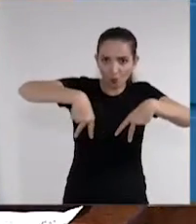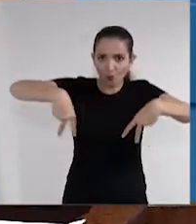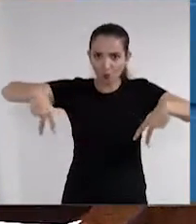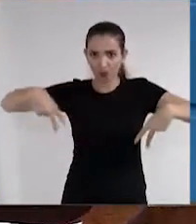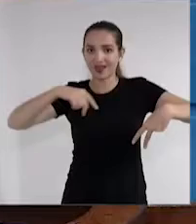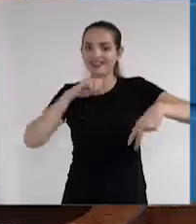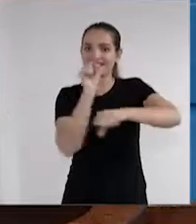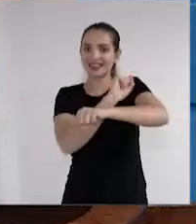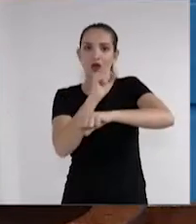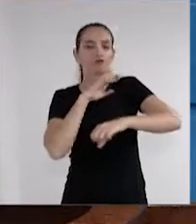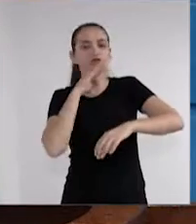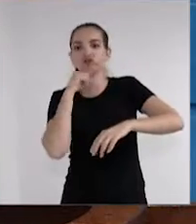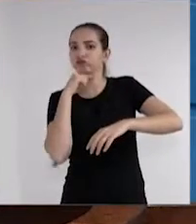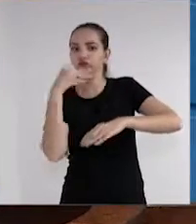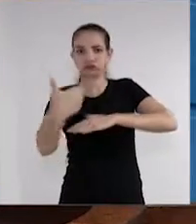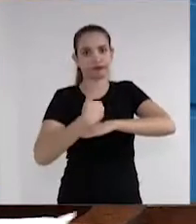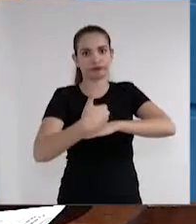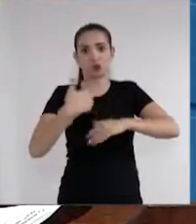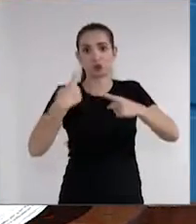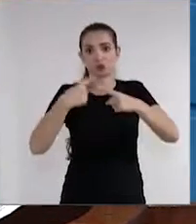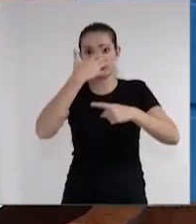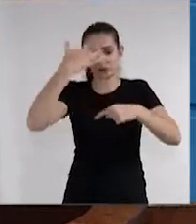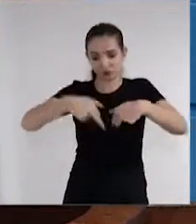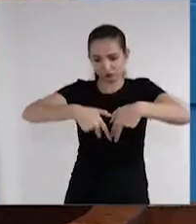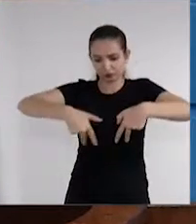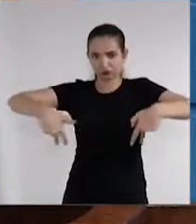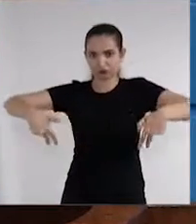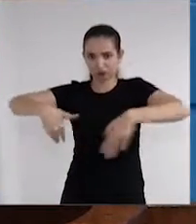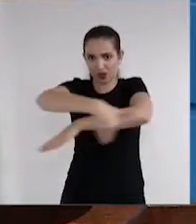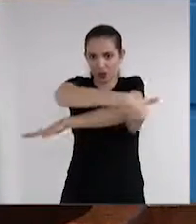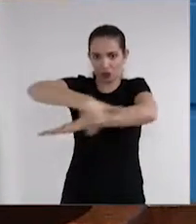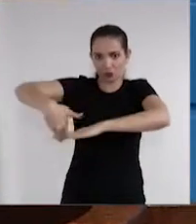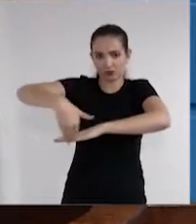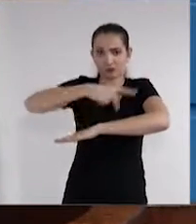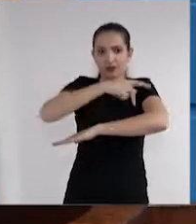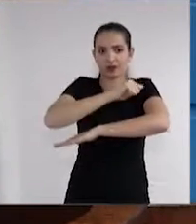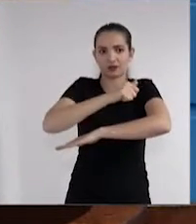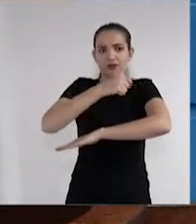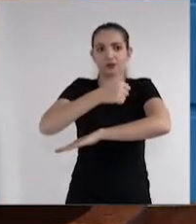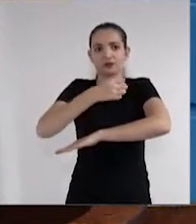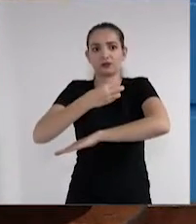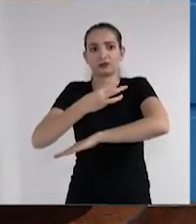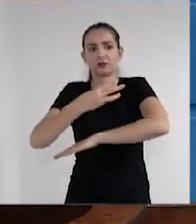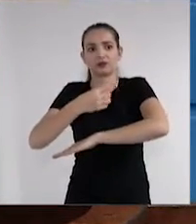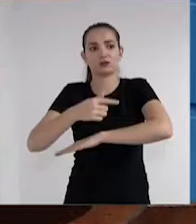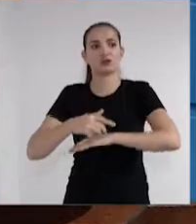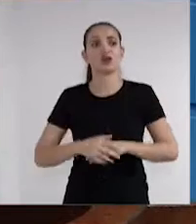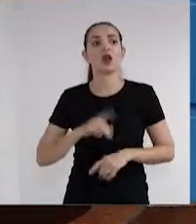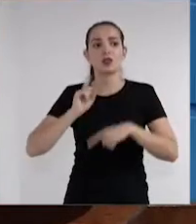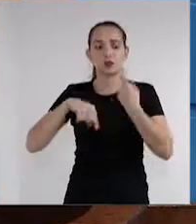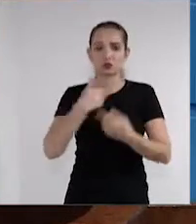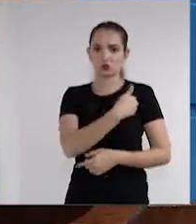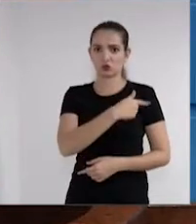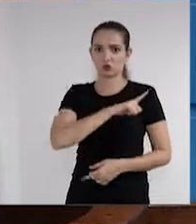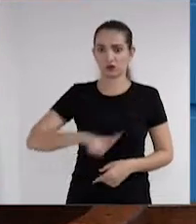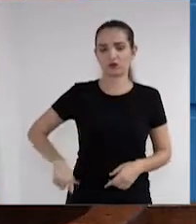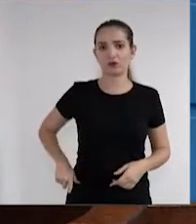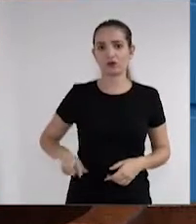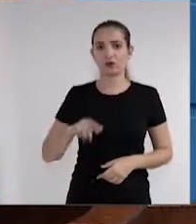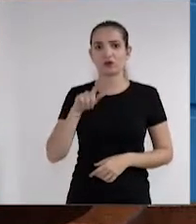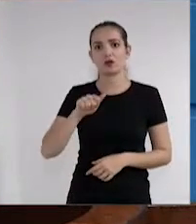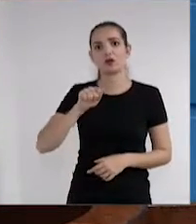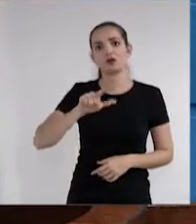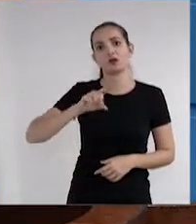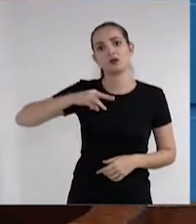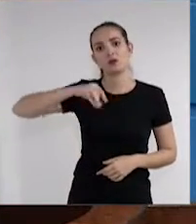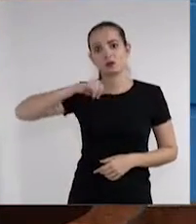S, né? E aí, então, na época, o governador Almir Gabriel